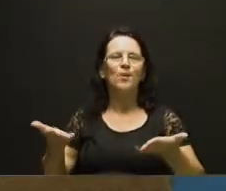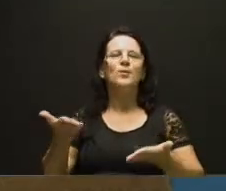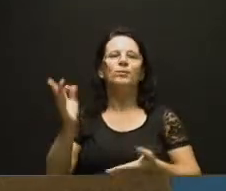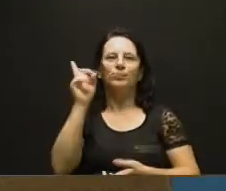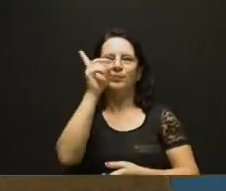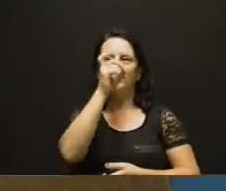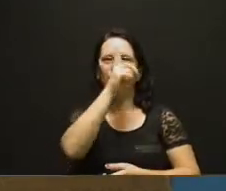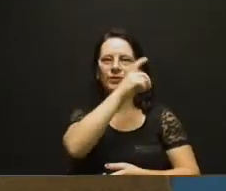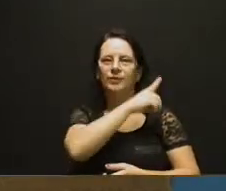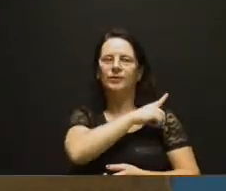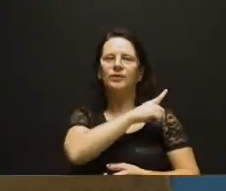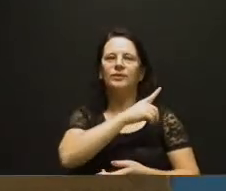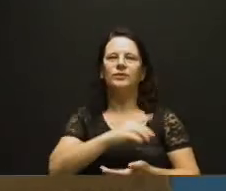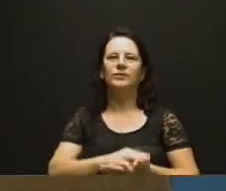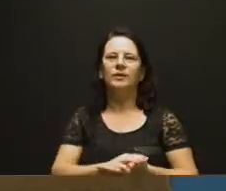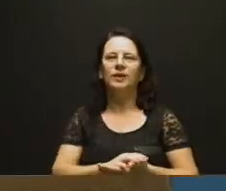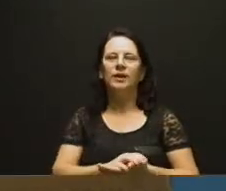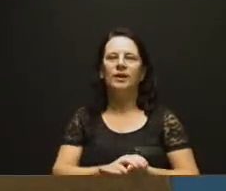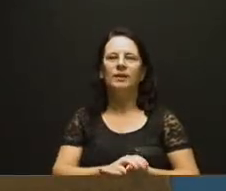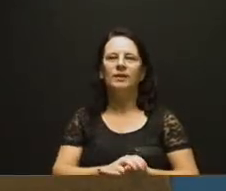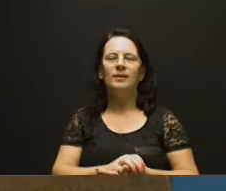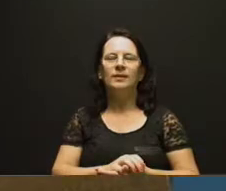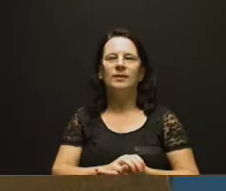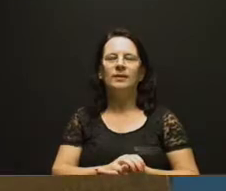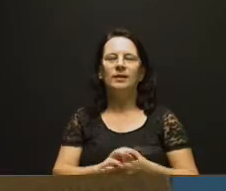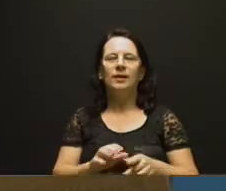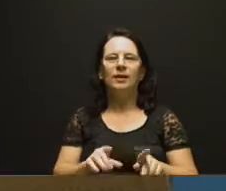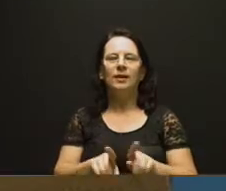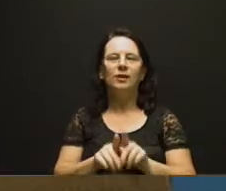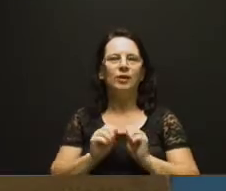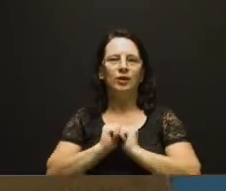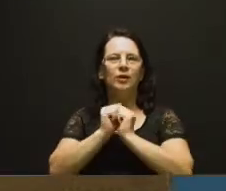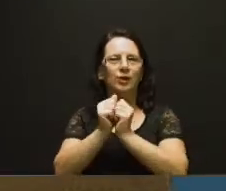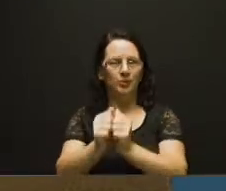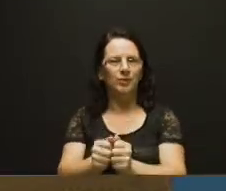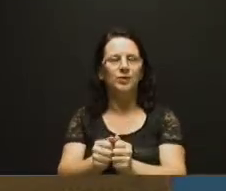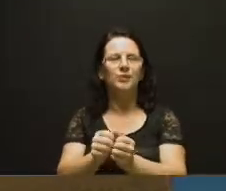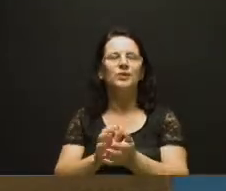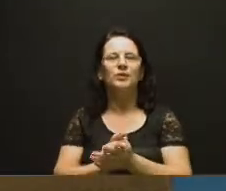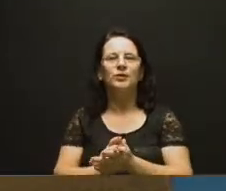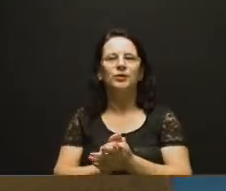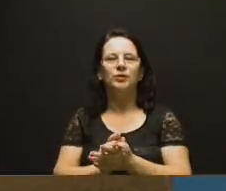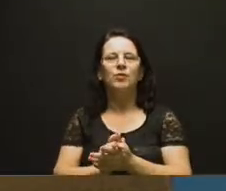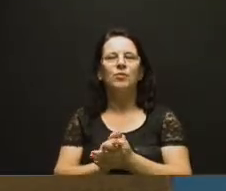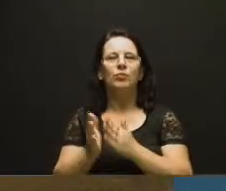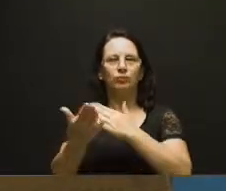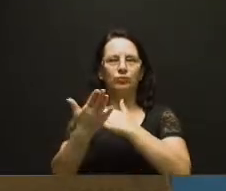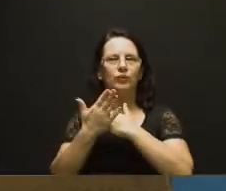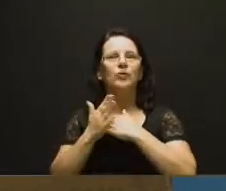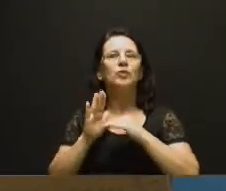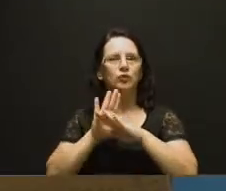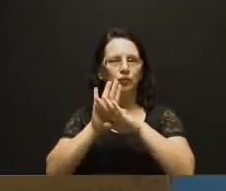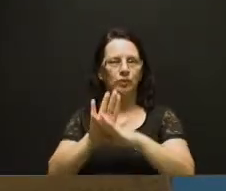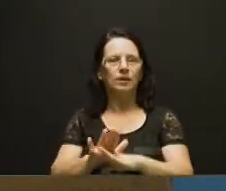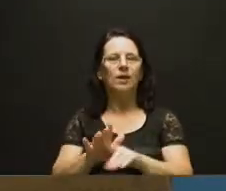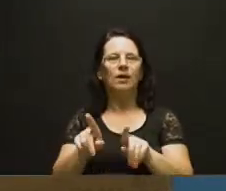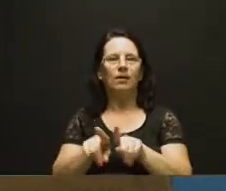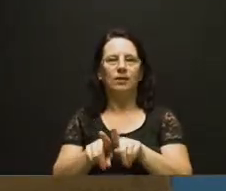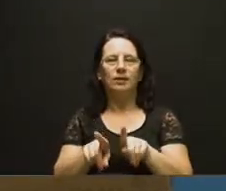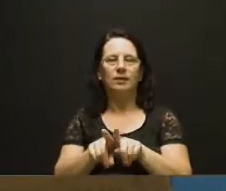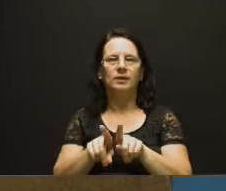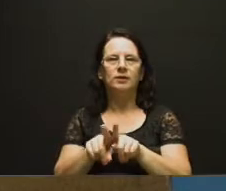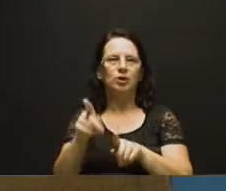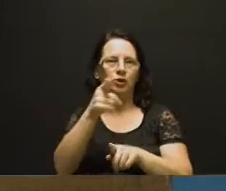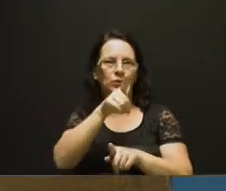que ela passou e quero dizer que a gente estamos juntos nessa causa e pode contar comigo que dentre